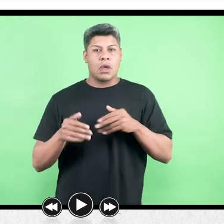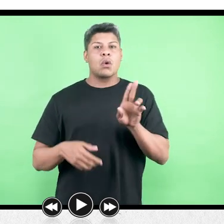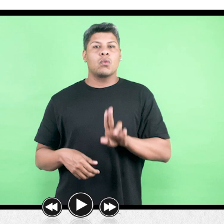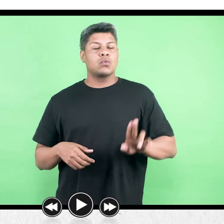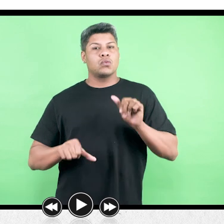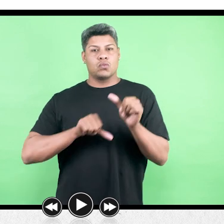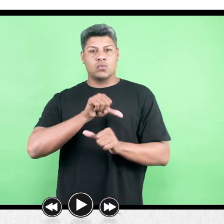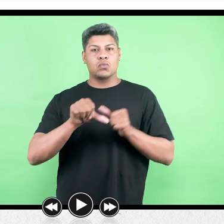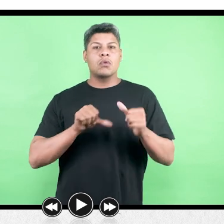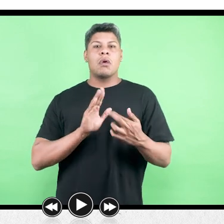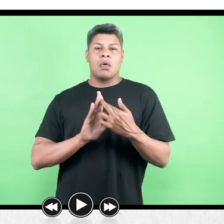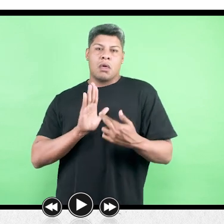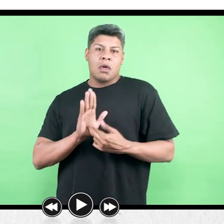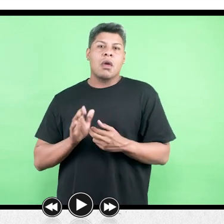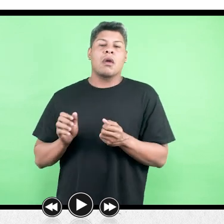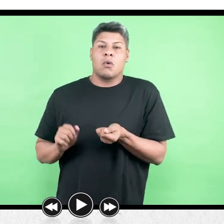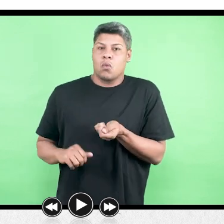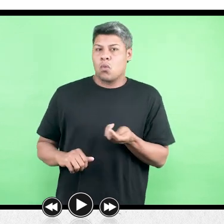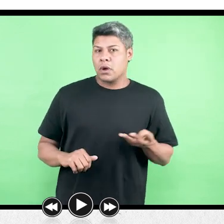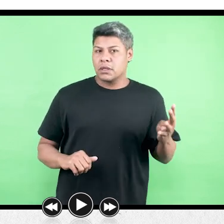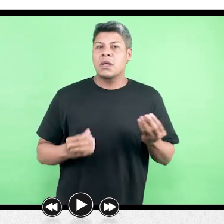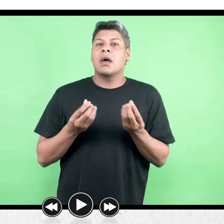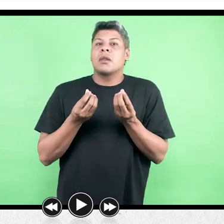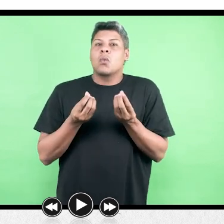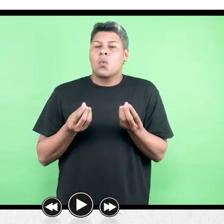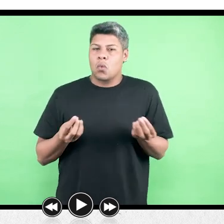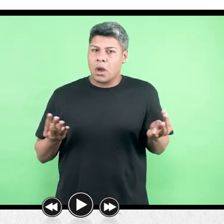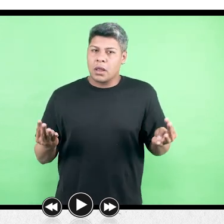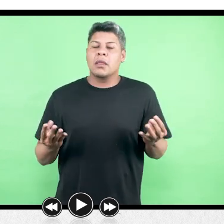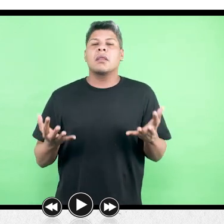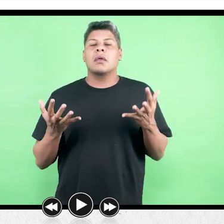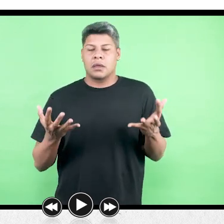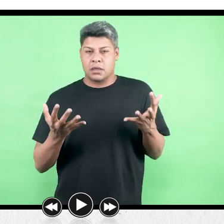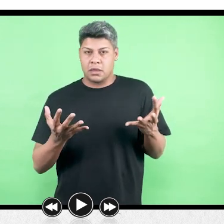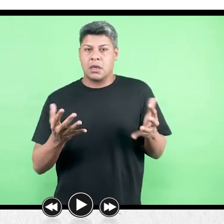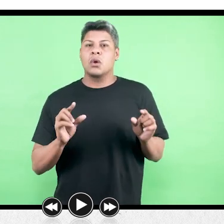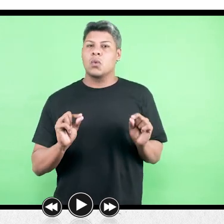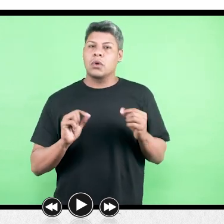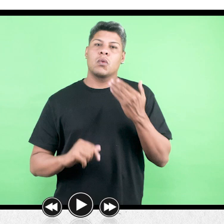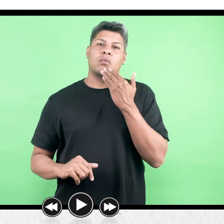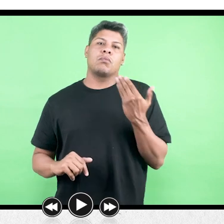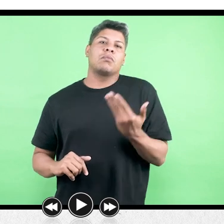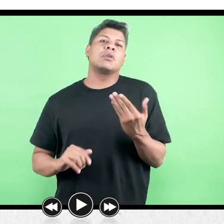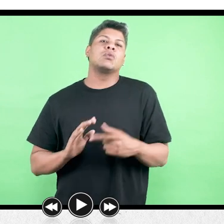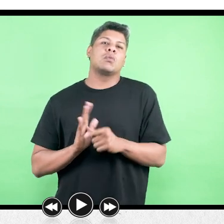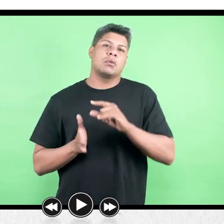o regime de fluxo, da quantidade e da qualidade, requer a solicitação da